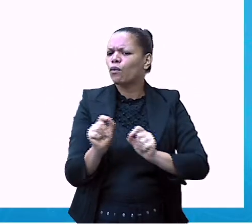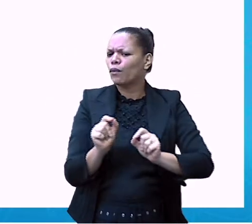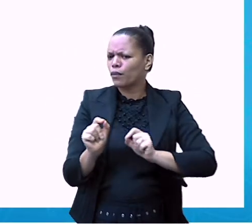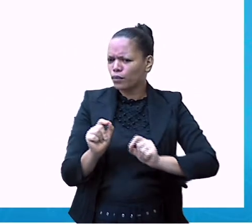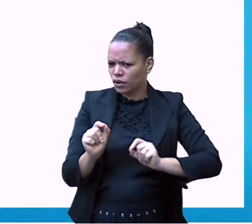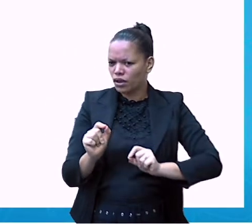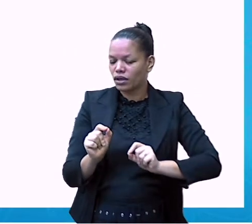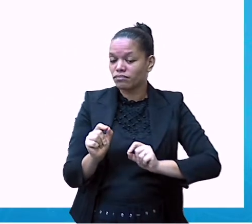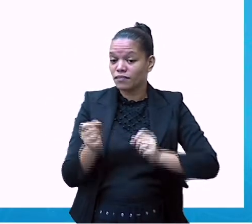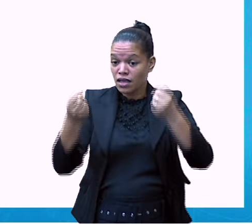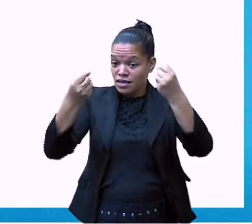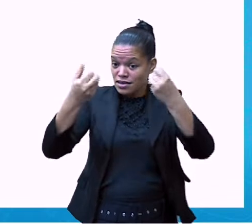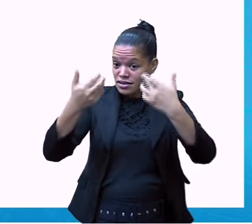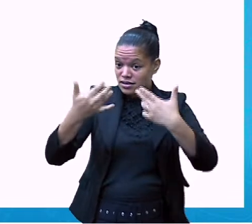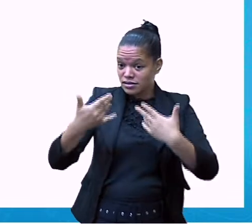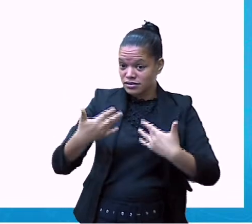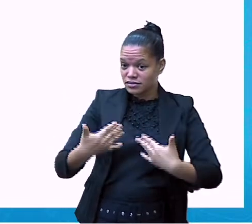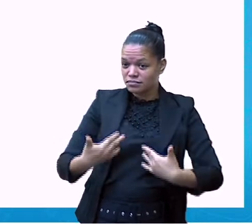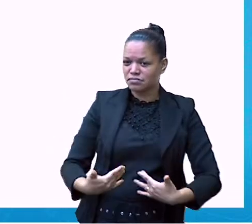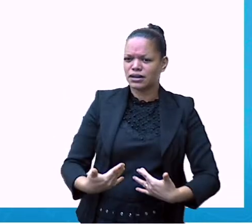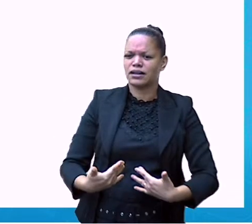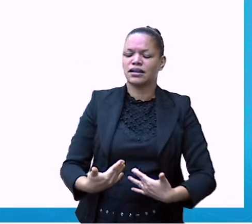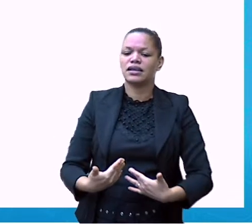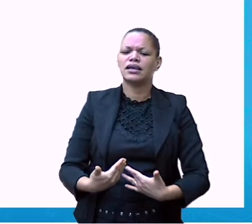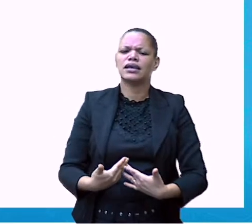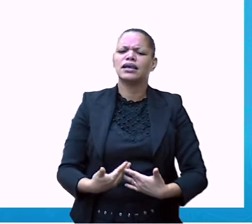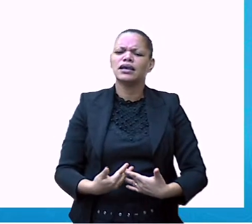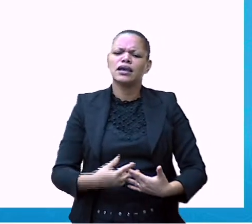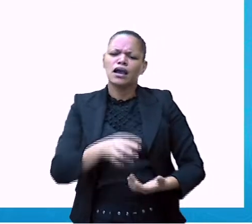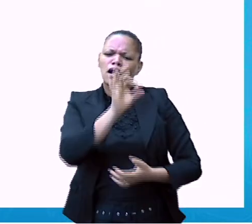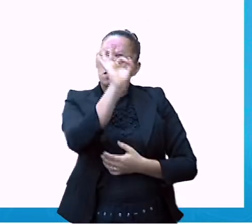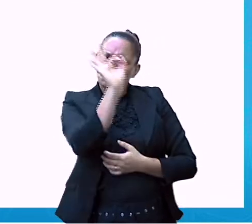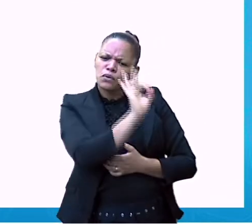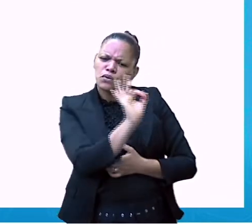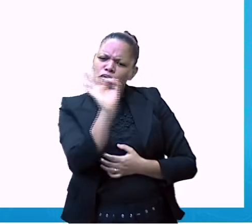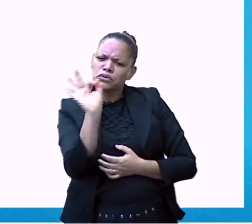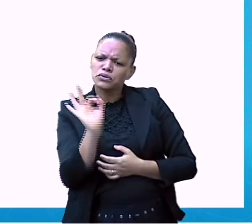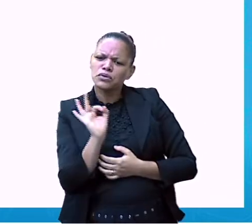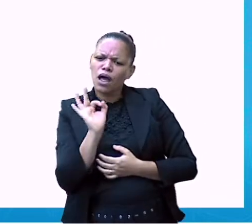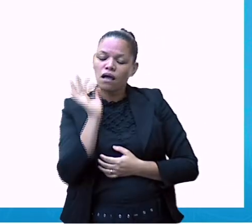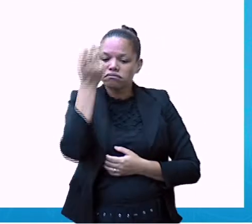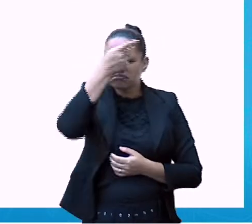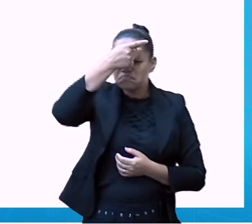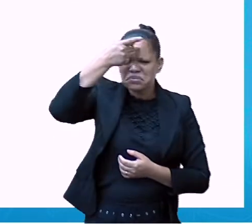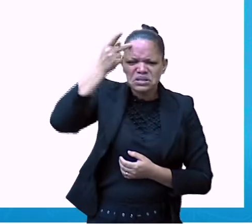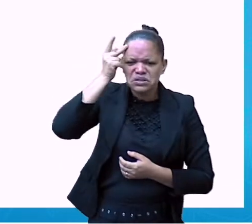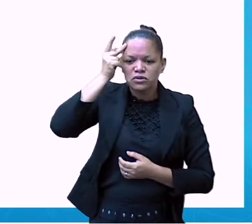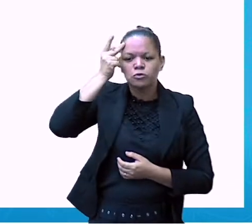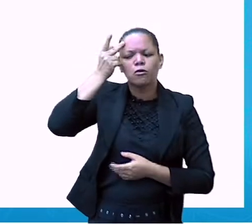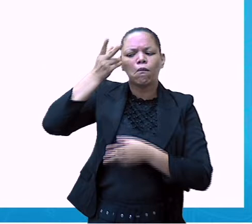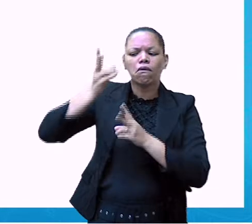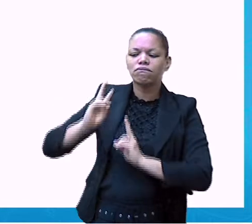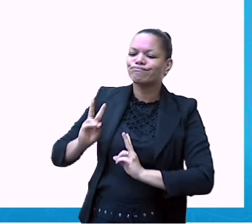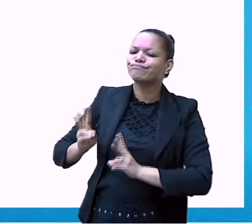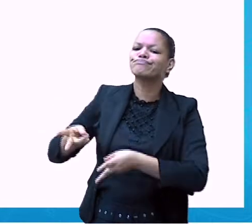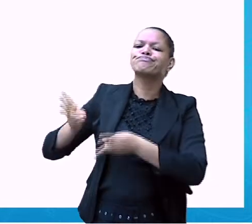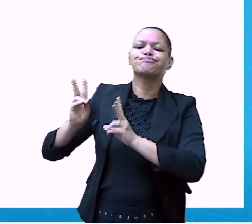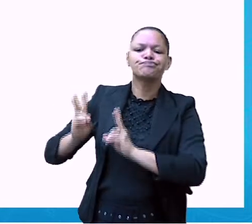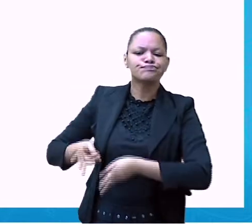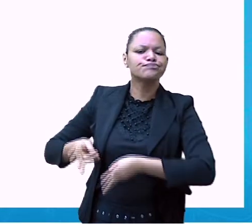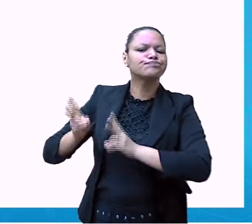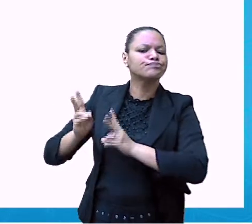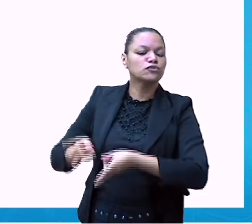muito grande aí na porcentagem de pessoas que continuam utilizando a